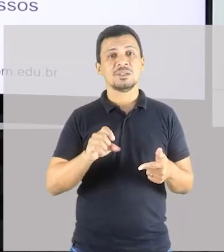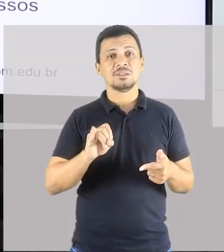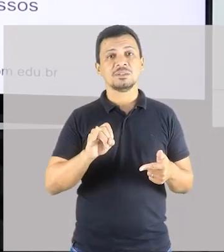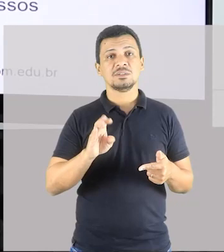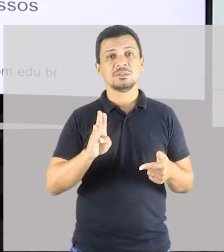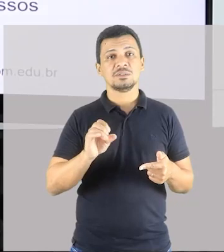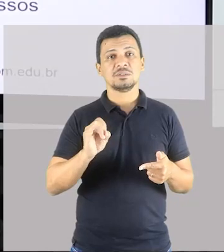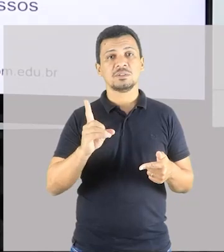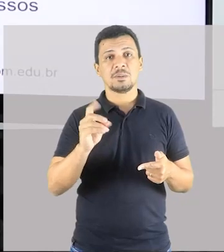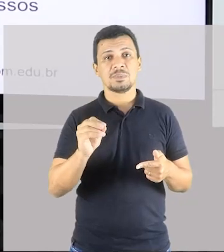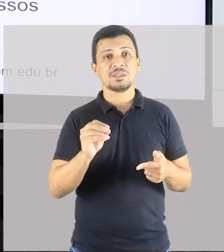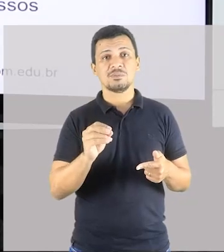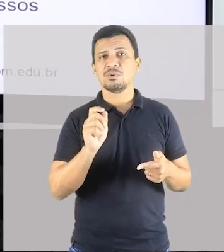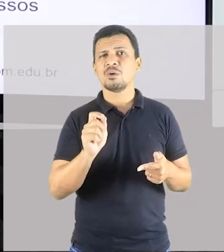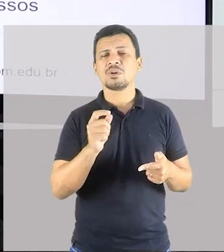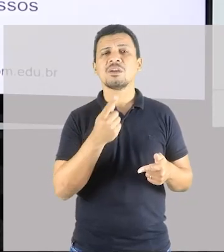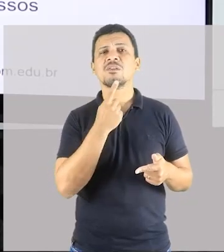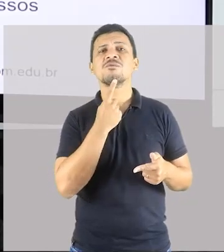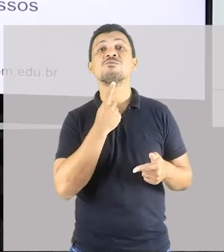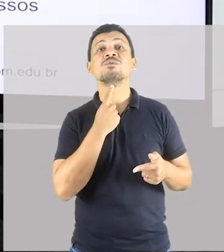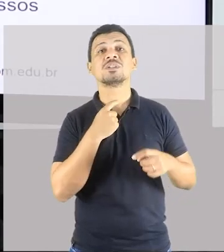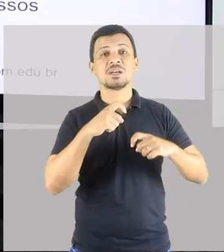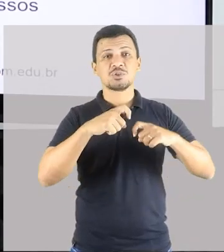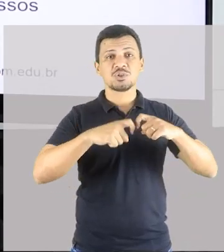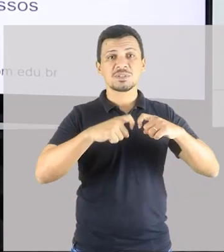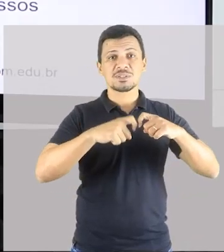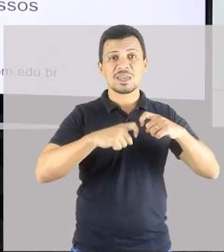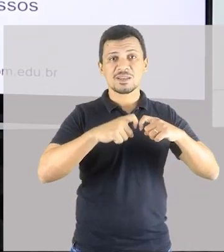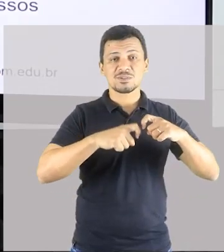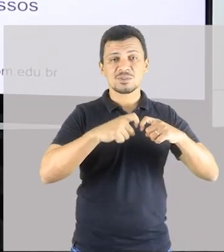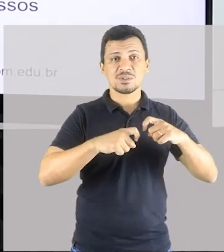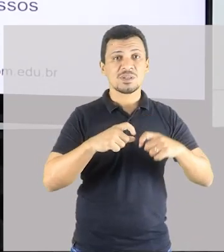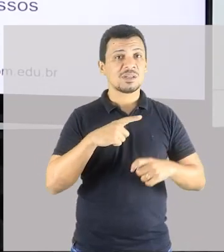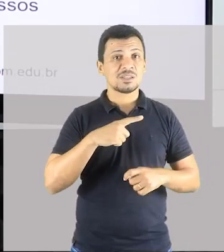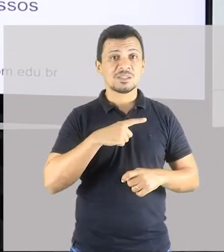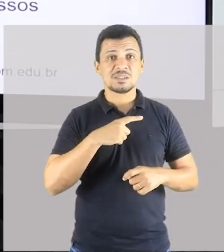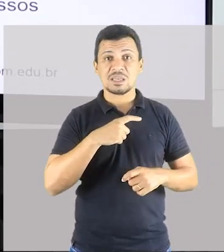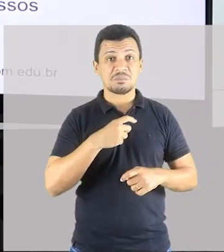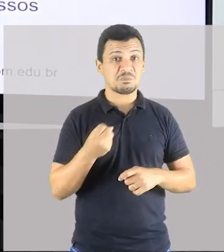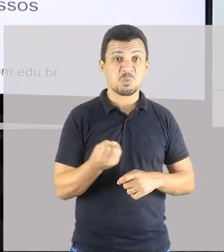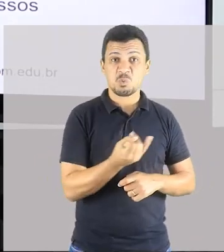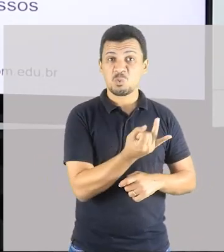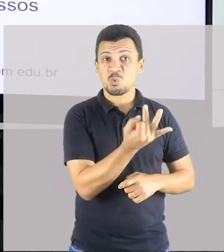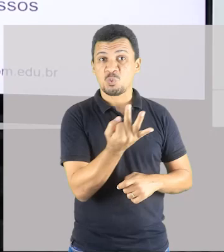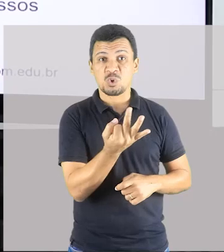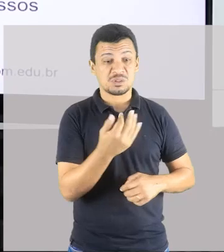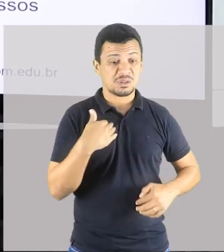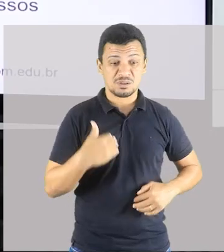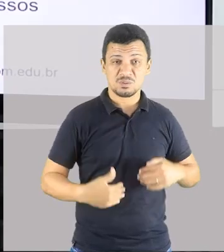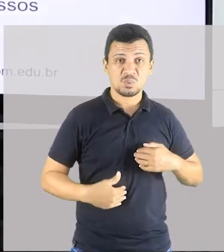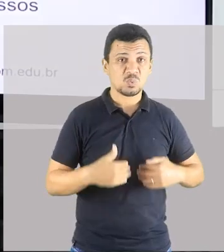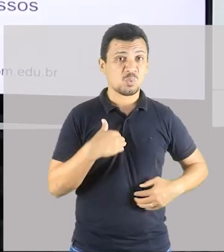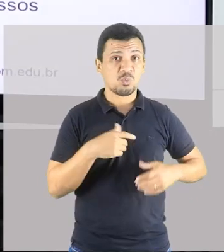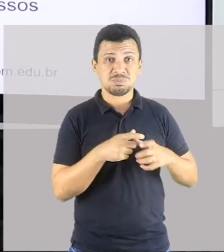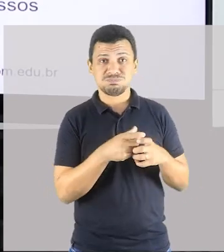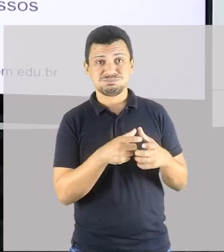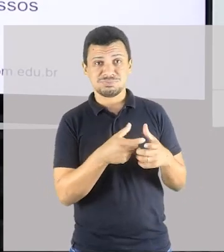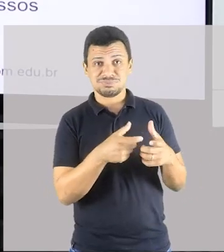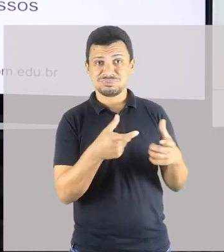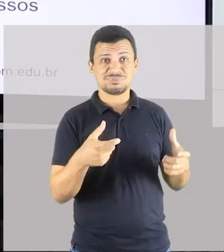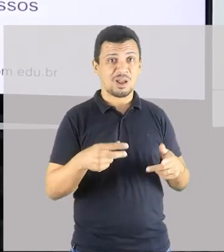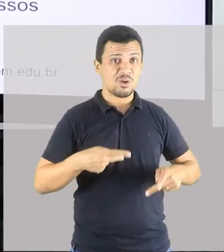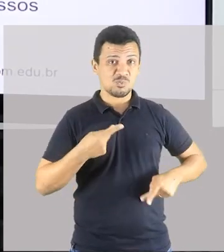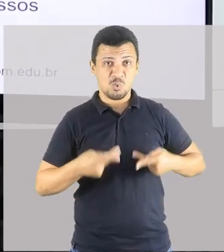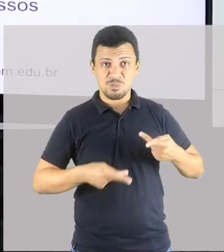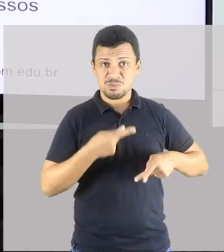sexual, porque como tem mais testosterona sendo produzida pelo homem, ele vai ter